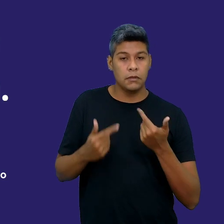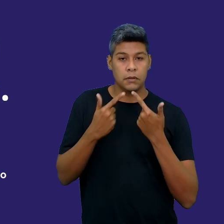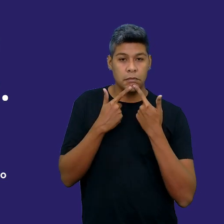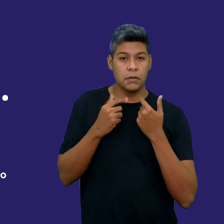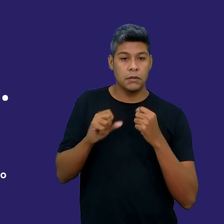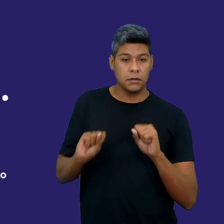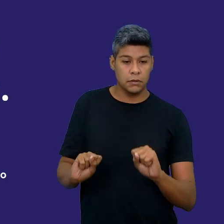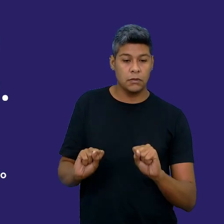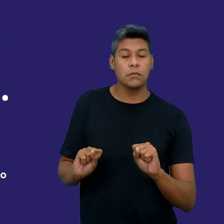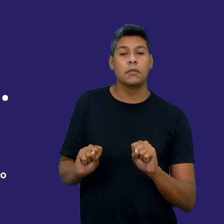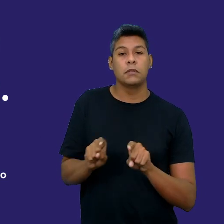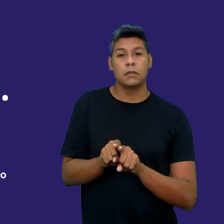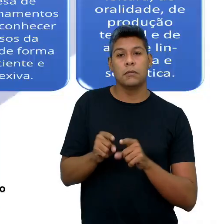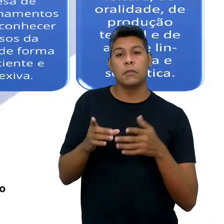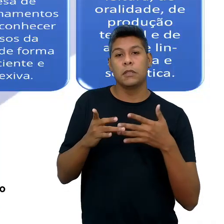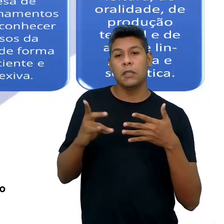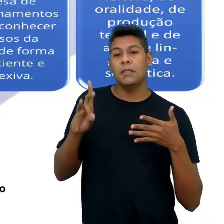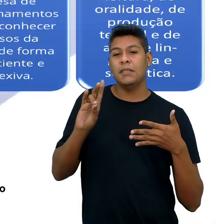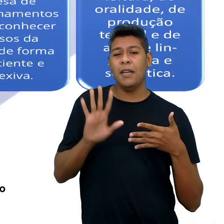e semiótica.